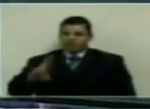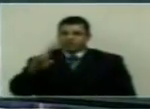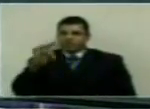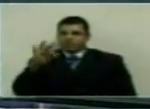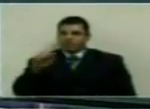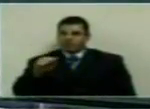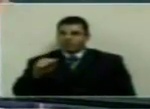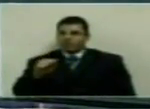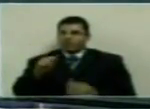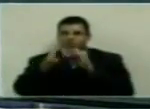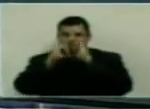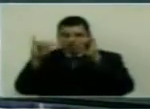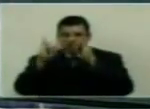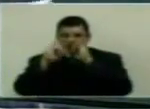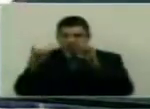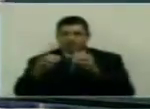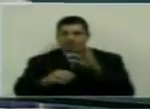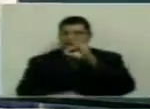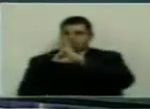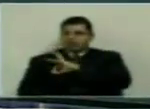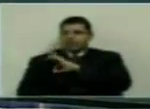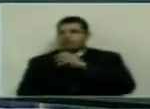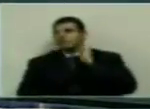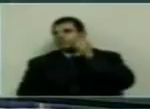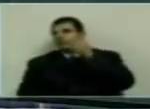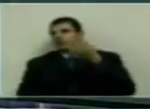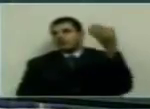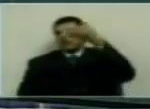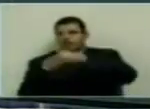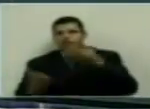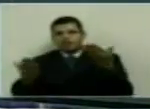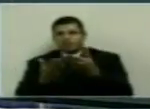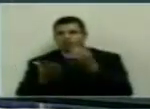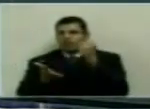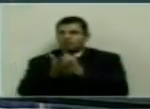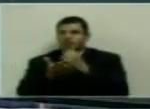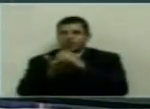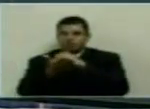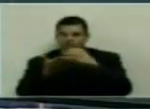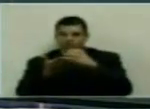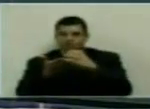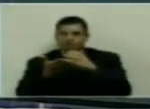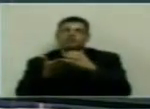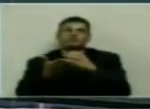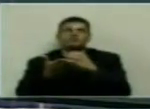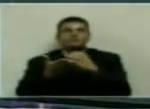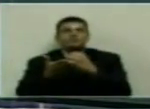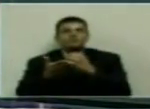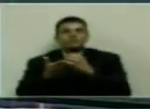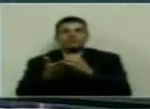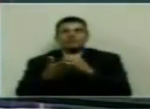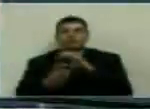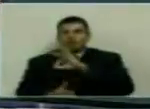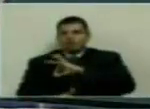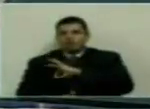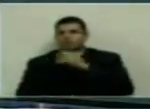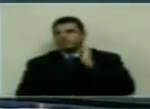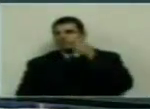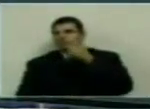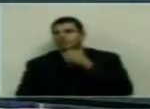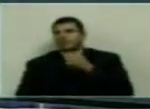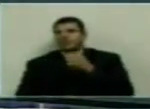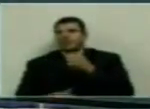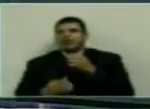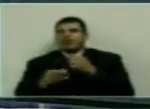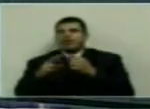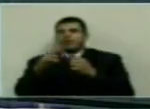Rota, anunciar que a Polícia Federal, acaba de receber a nota oficial da Polícia Federal aqui, da Operação